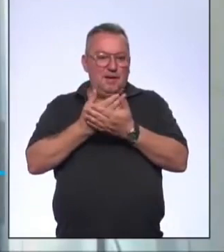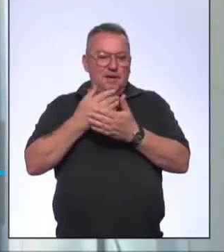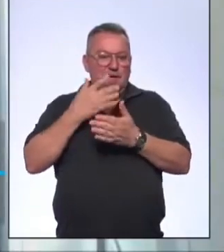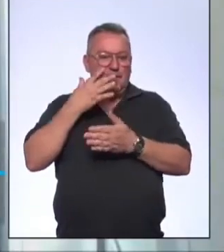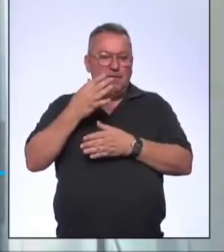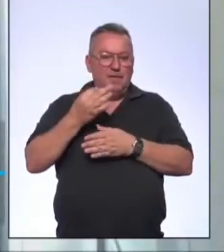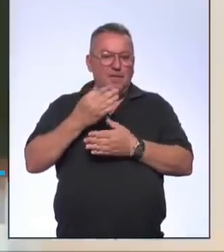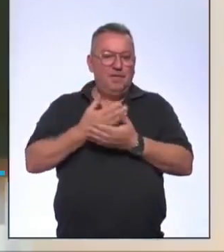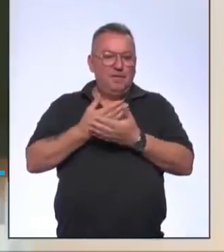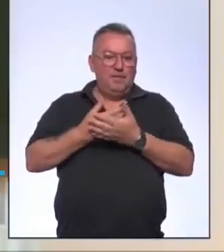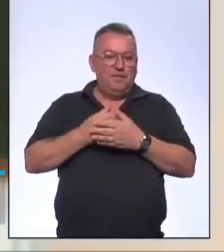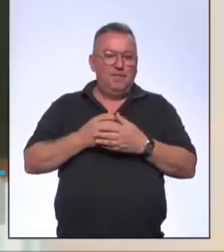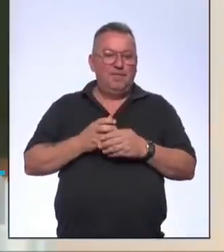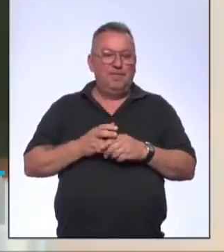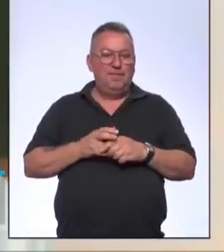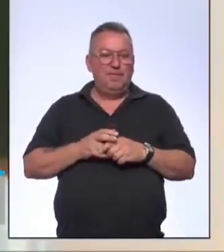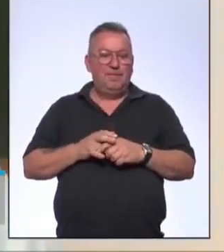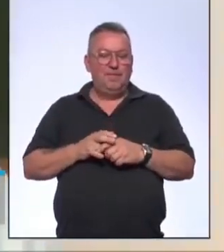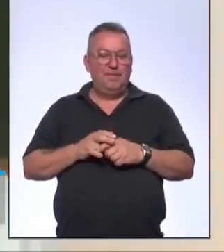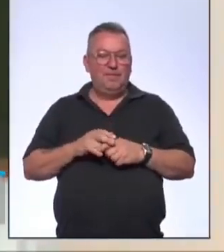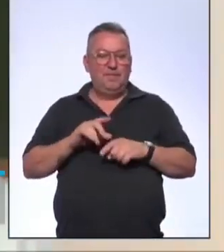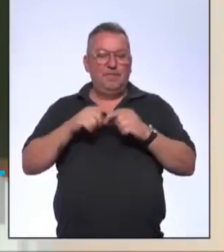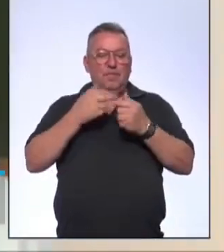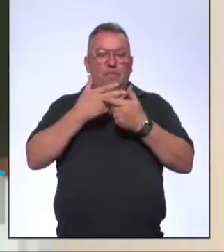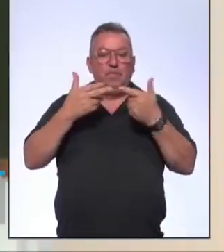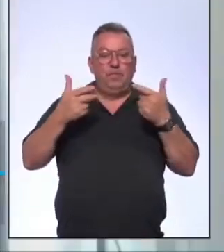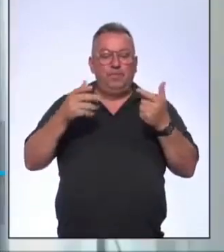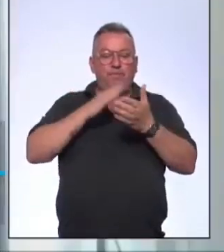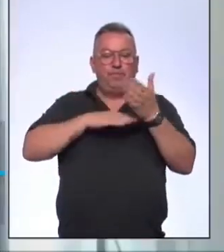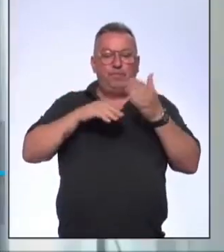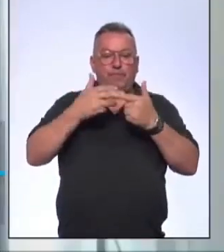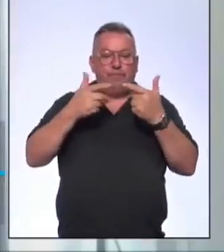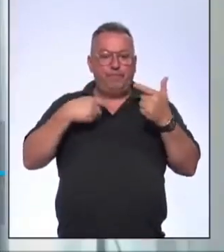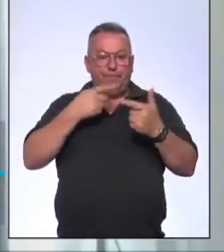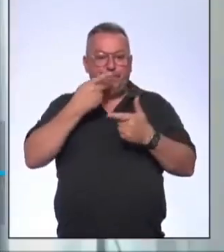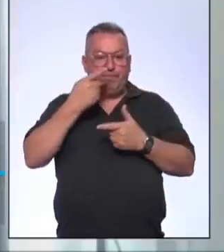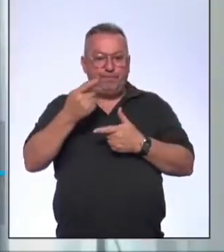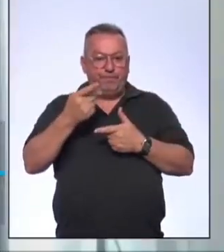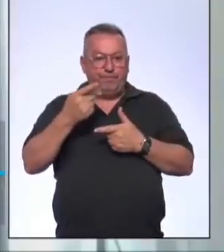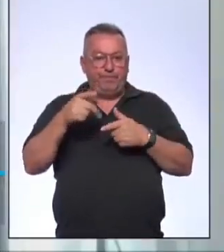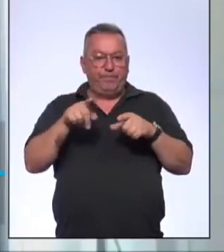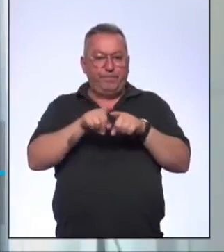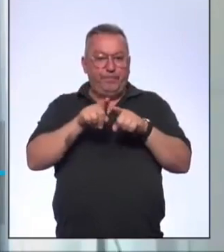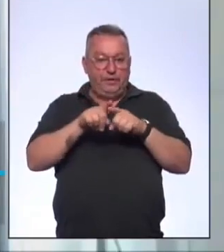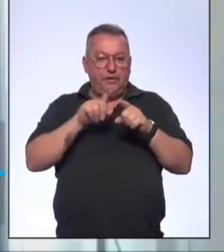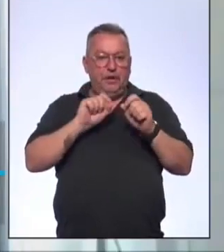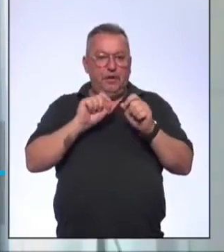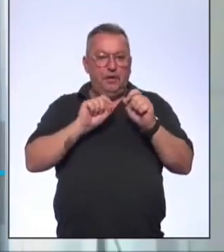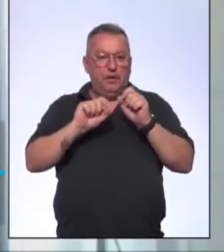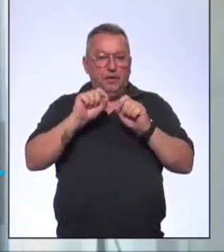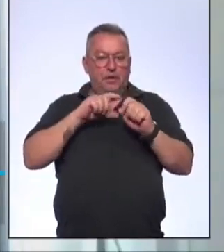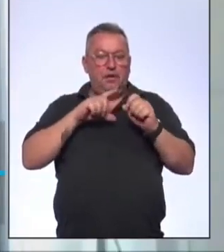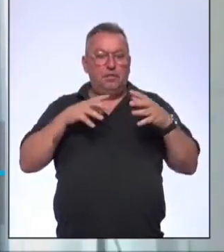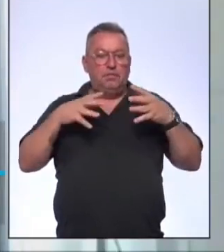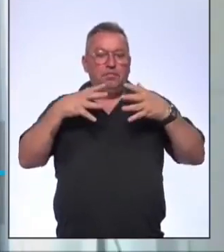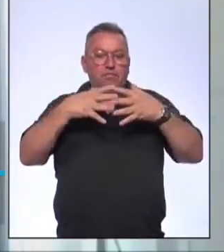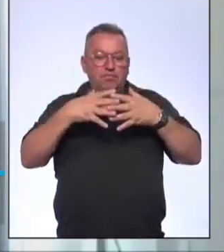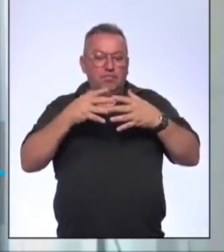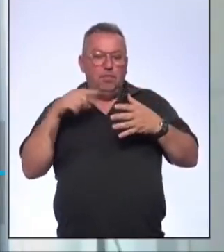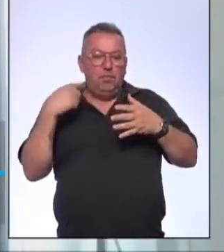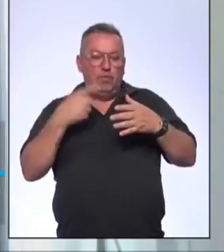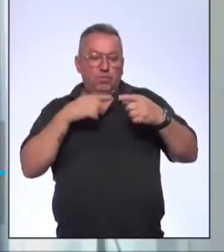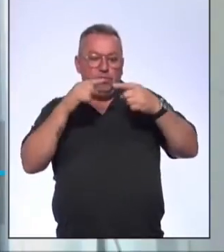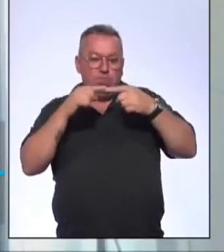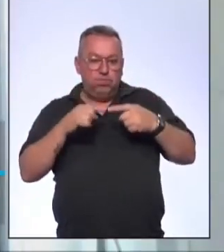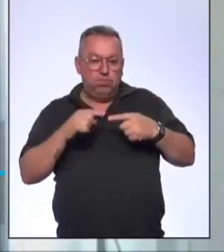pensando tá bom. como essas coisas todas que você falou das glândulas e tal, elas estão interligadas pelo nosso